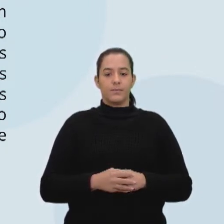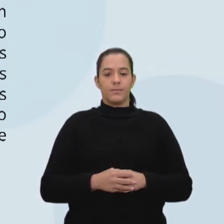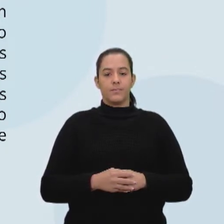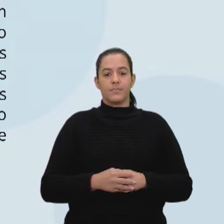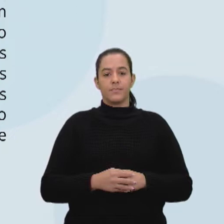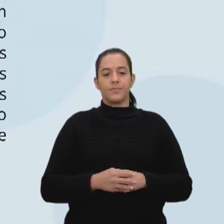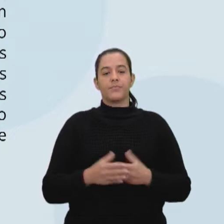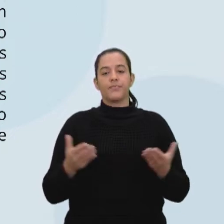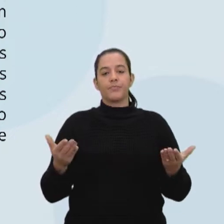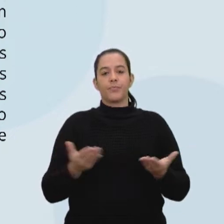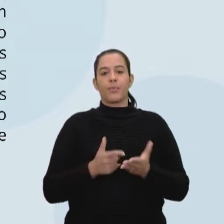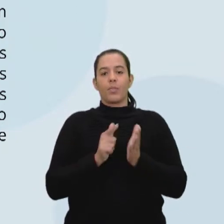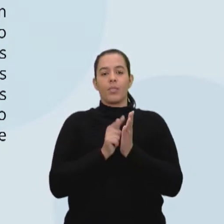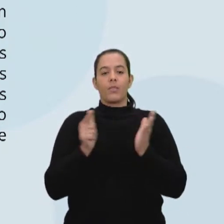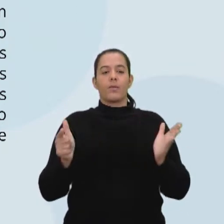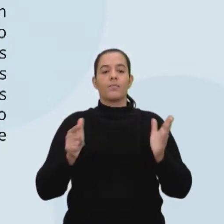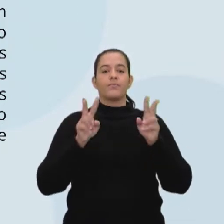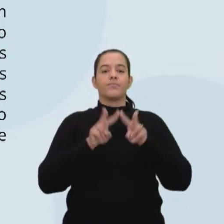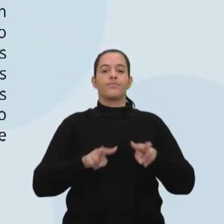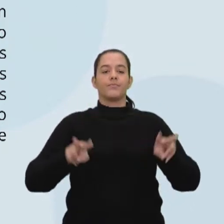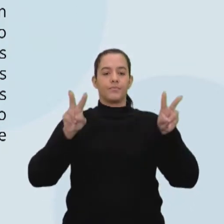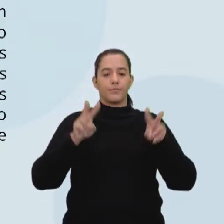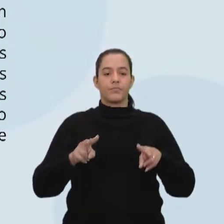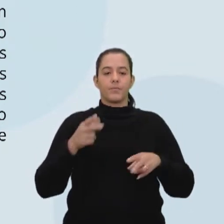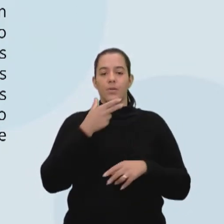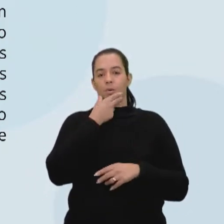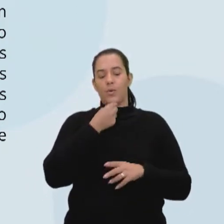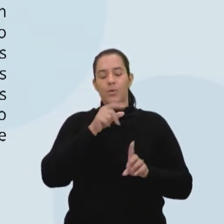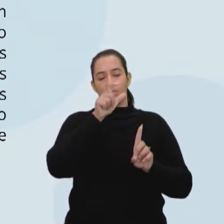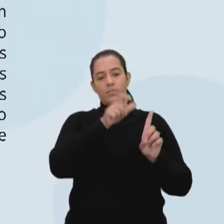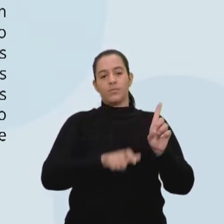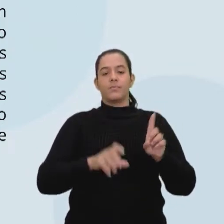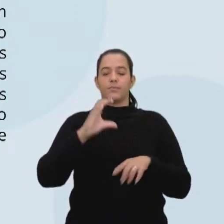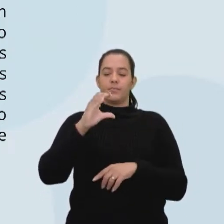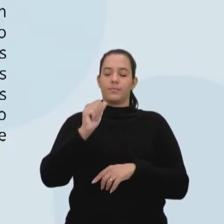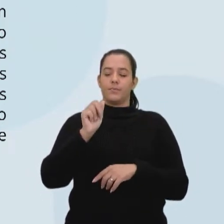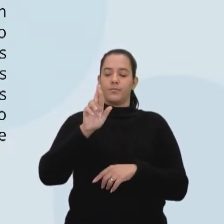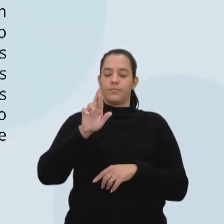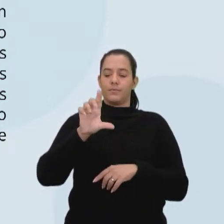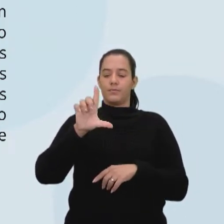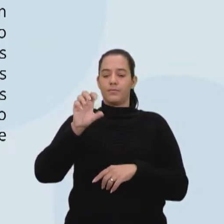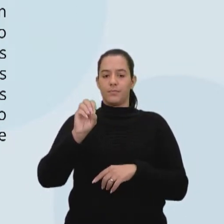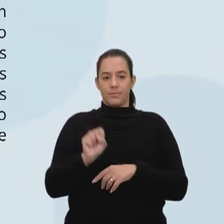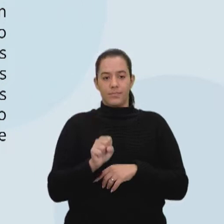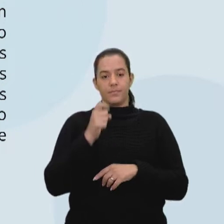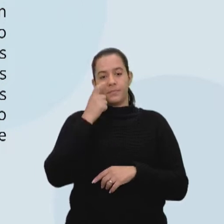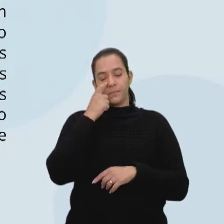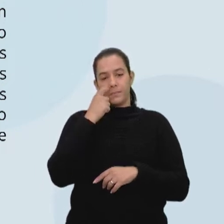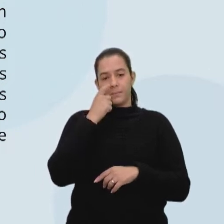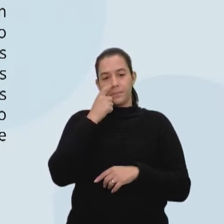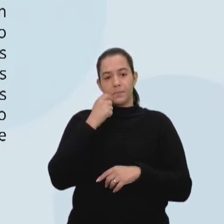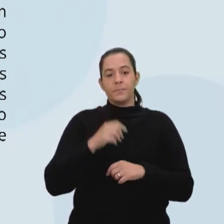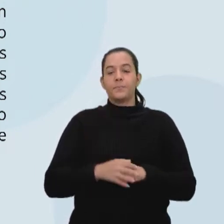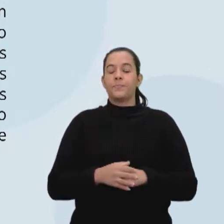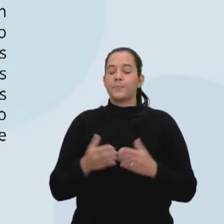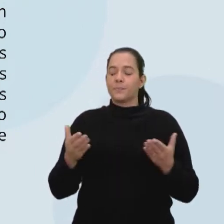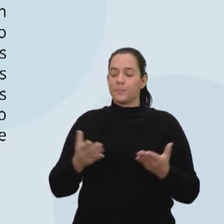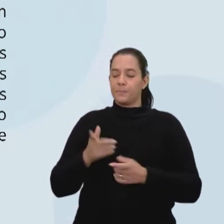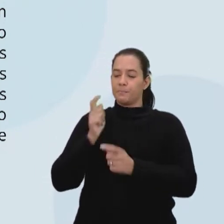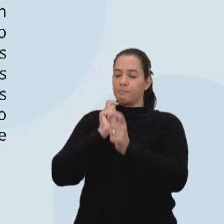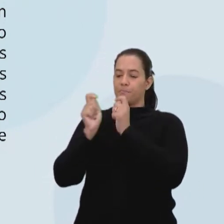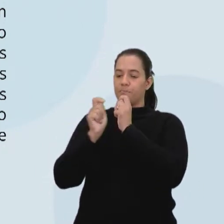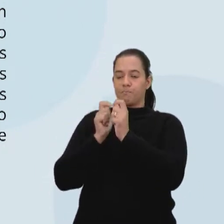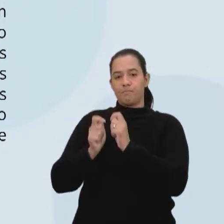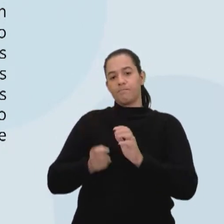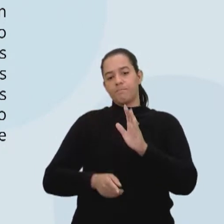Horizontes do Jornalismo, por Carlos Eduardo Lins da Silva. Professor Carlos Eduardo, a Agência Mural de Jornalismo